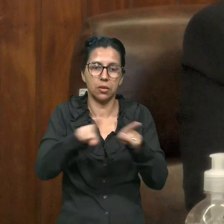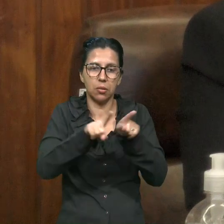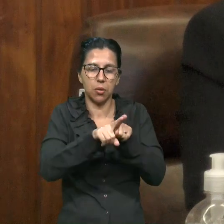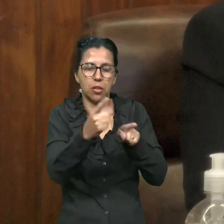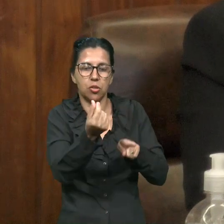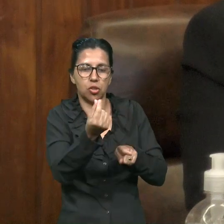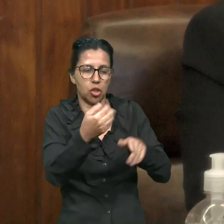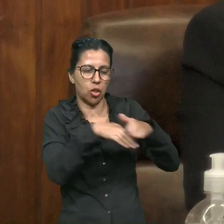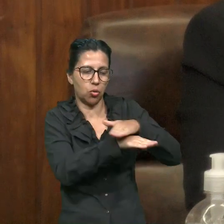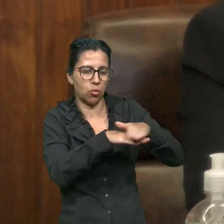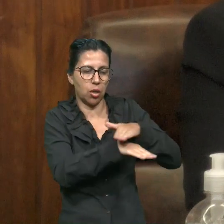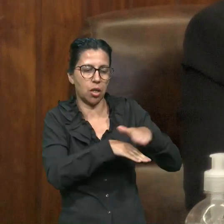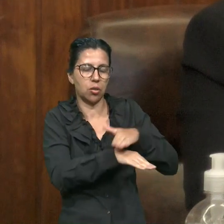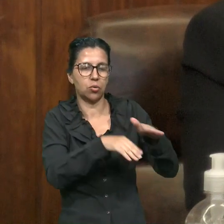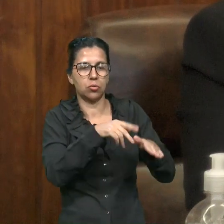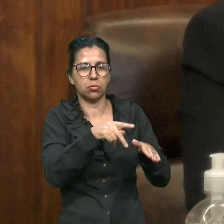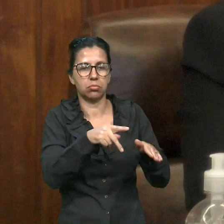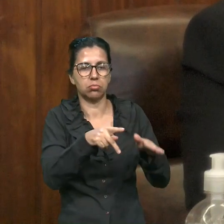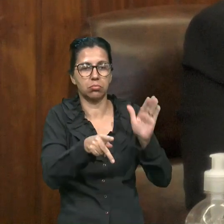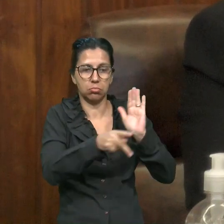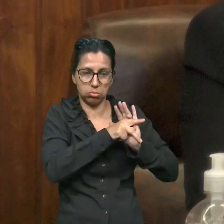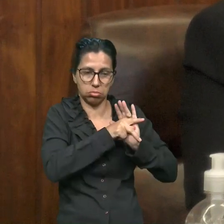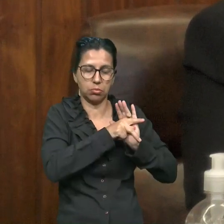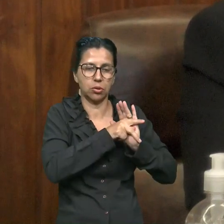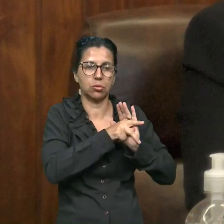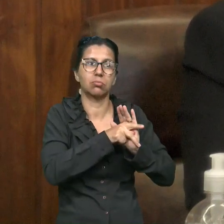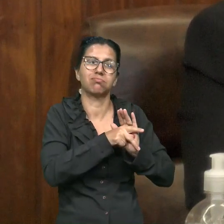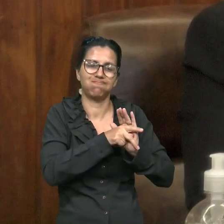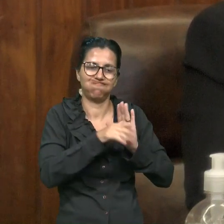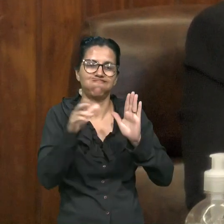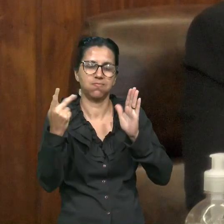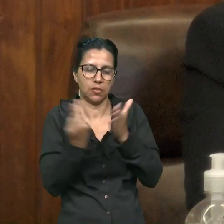após a assinatura do contrato, comete crime.